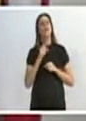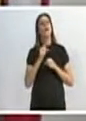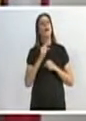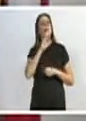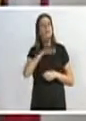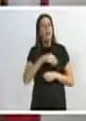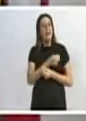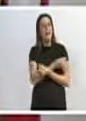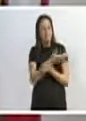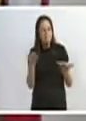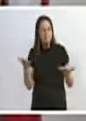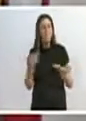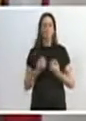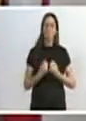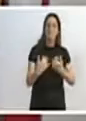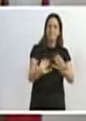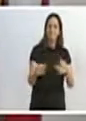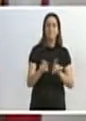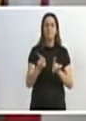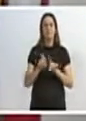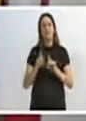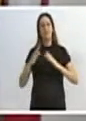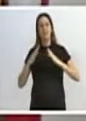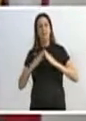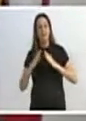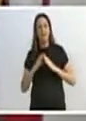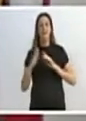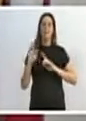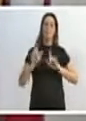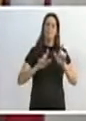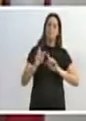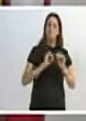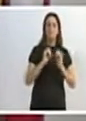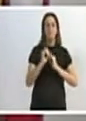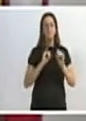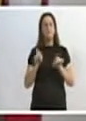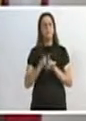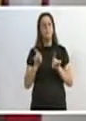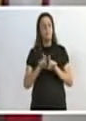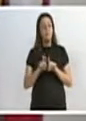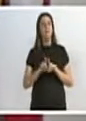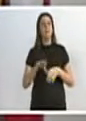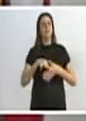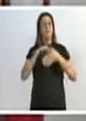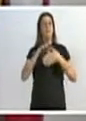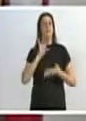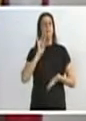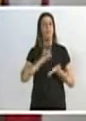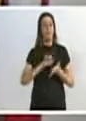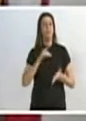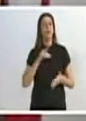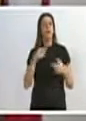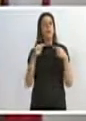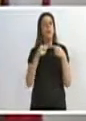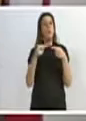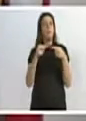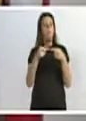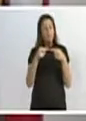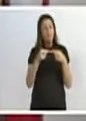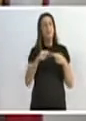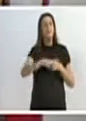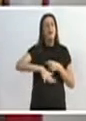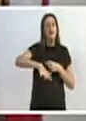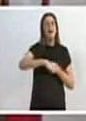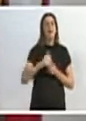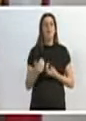sociais, comunitárias que nos prestigiam nessa tarde, que têm sim importantes projetos, principalmente ligados à juventude de nossa cidade. Inicialmente, senhor